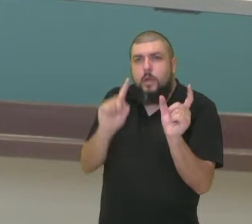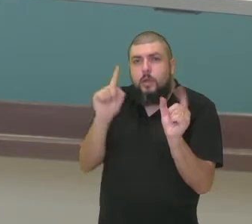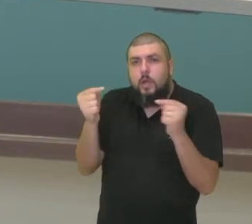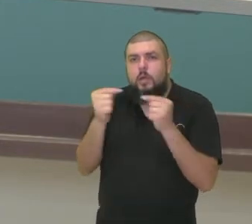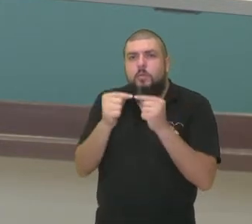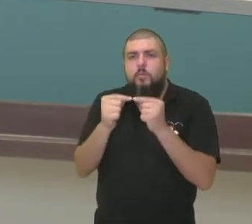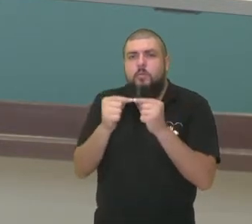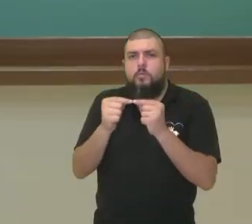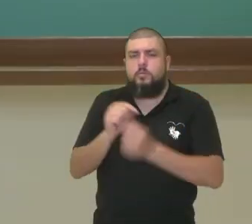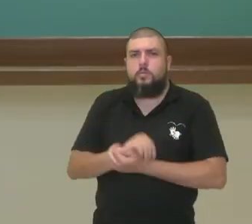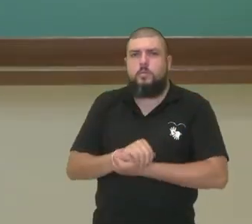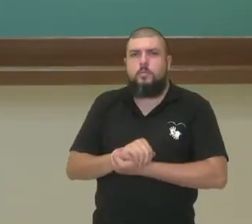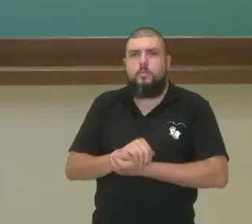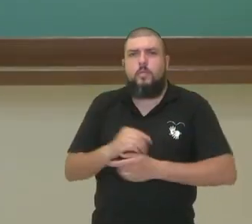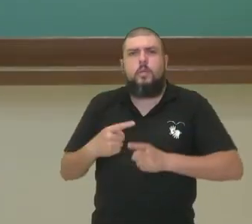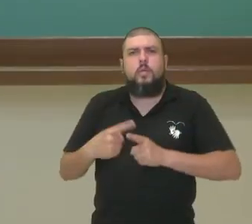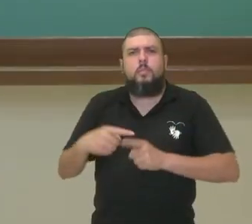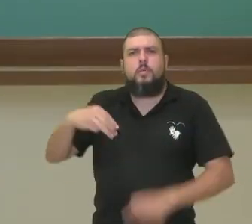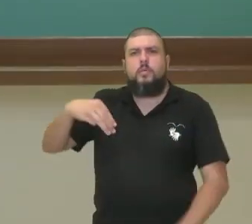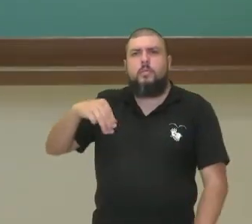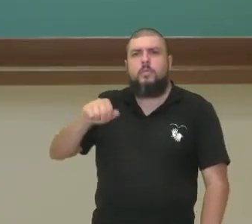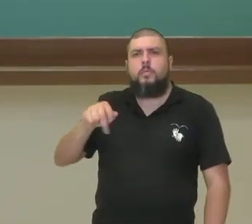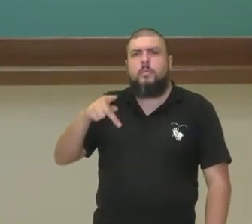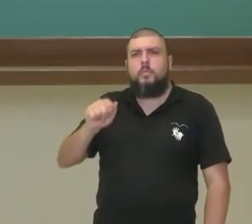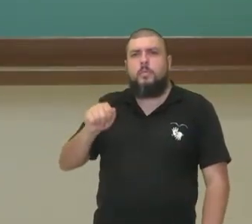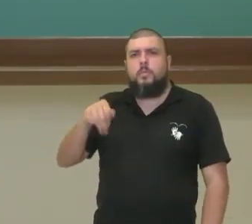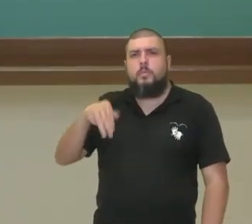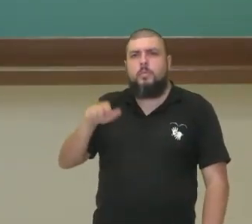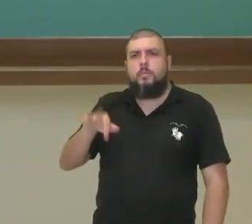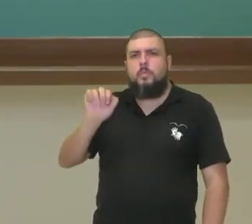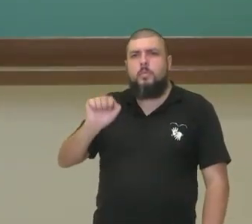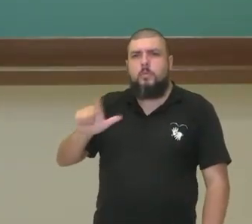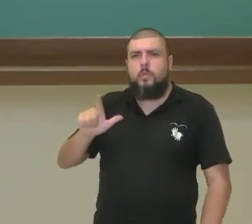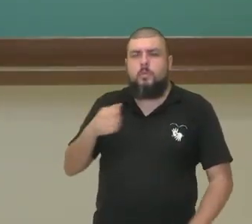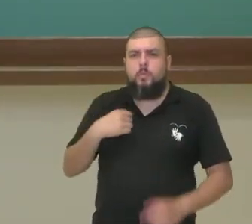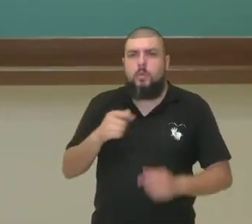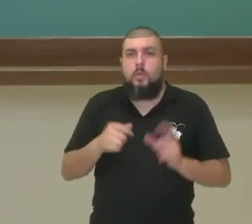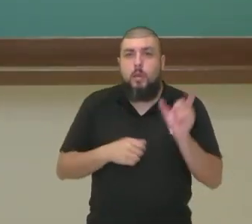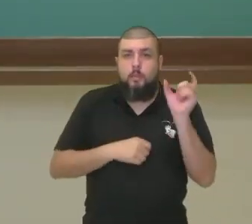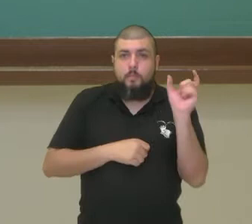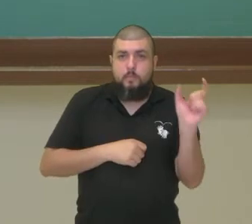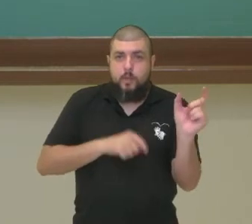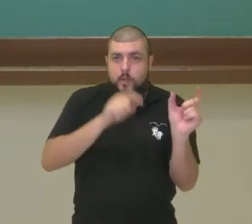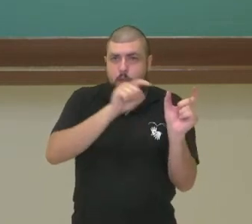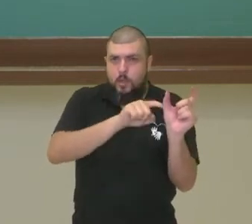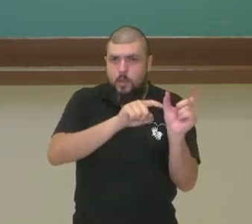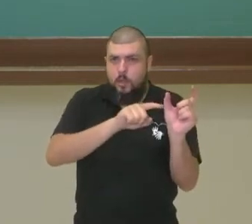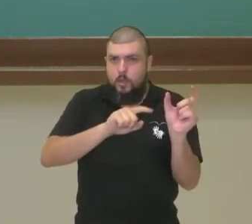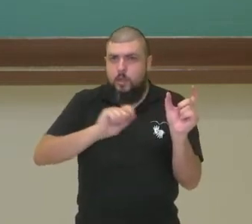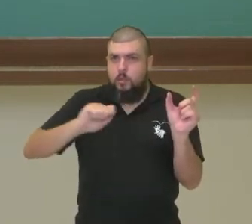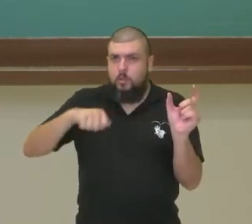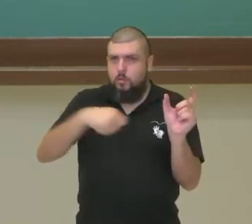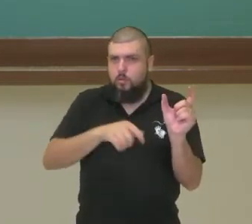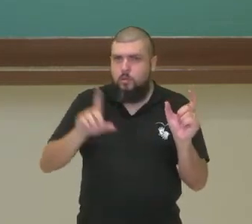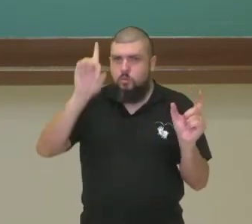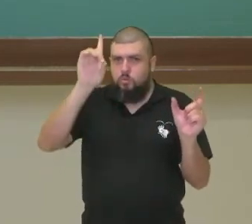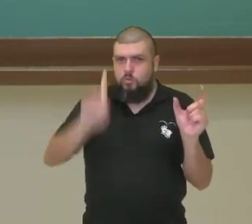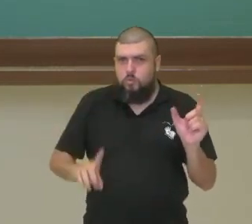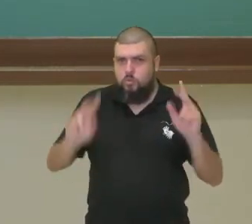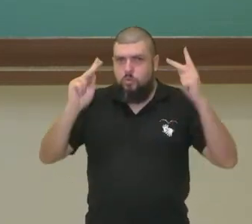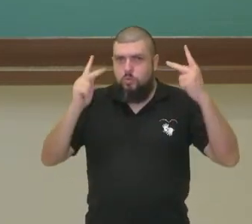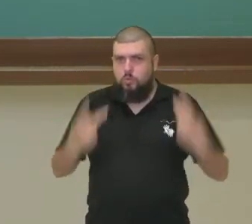Por que é um mapa mental? Então, vai ter no meio direitos humanos e tudo que você pensar, você vai fazendo setinhas. Você vai